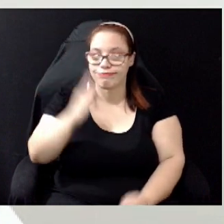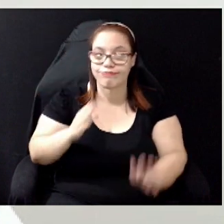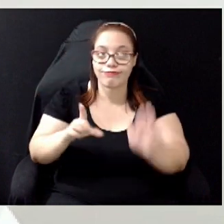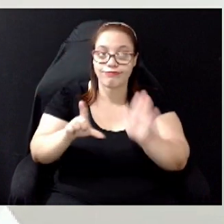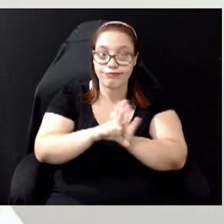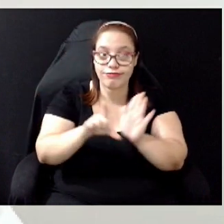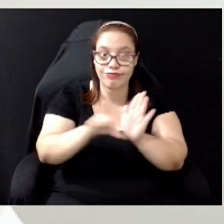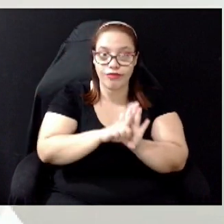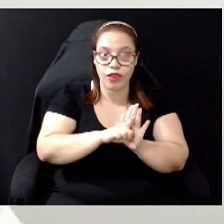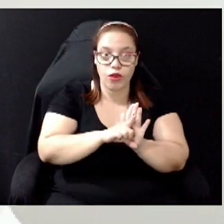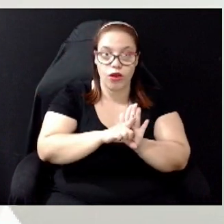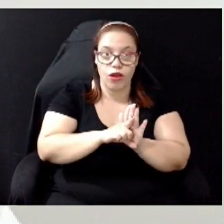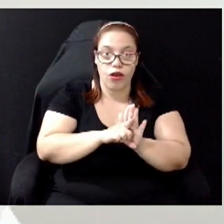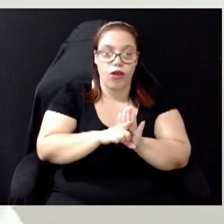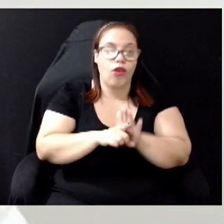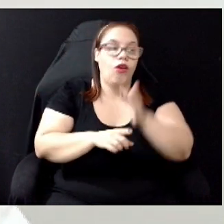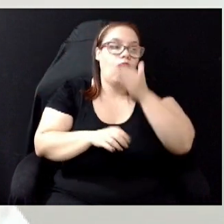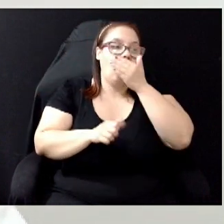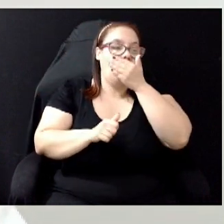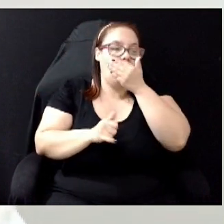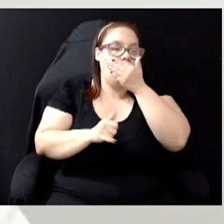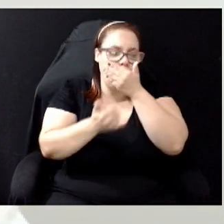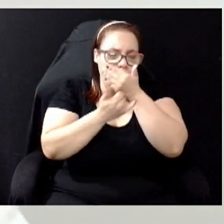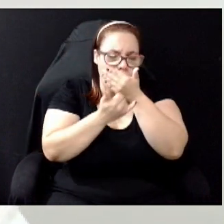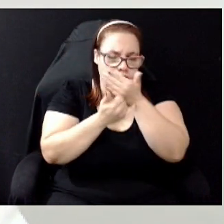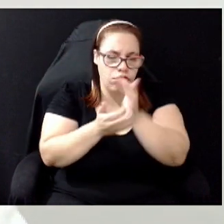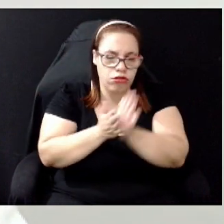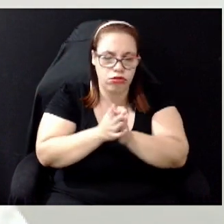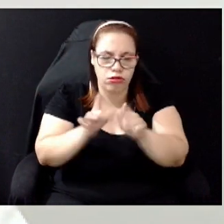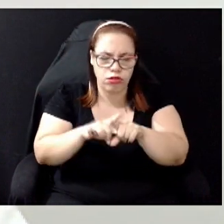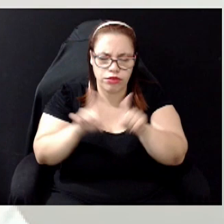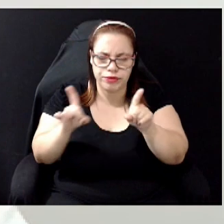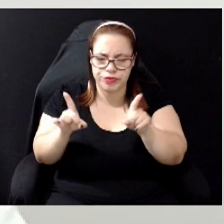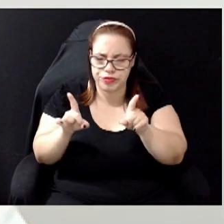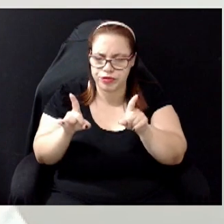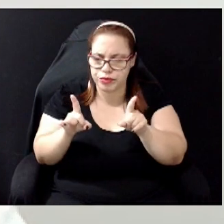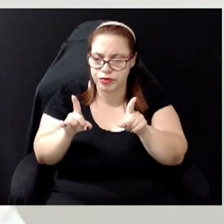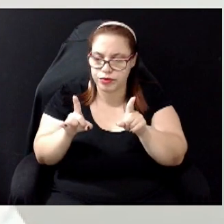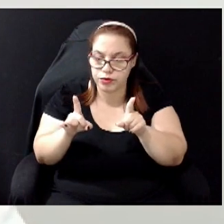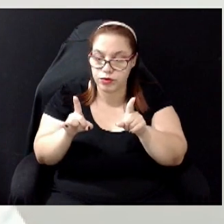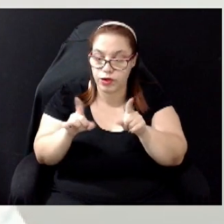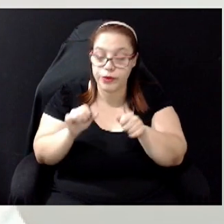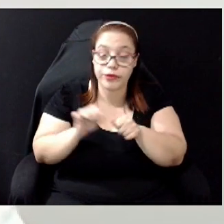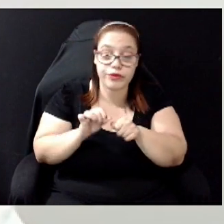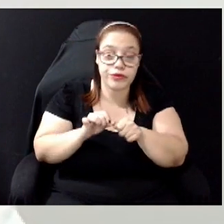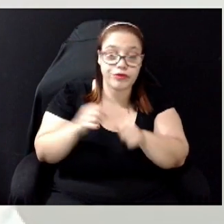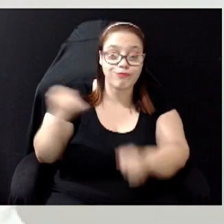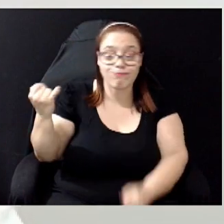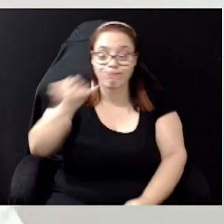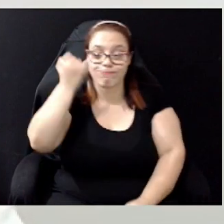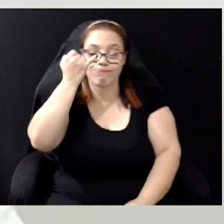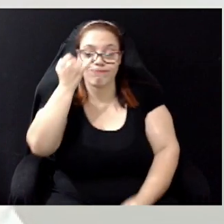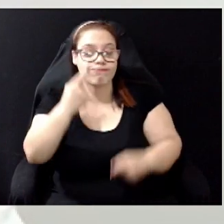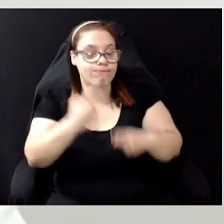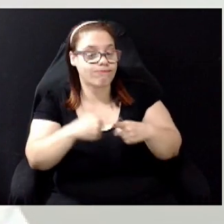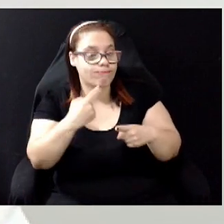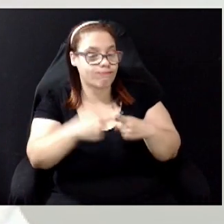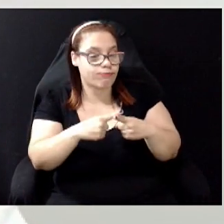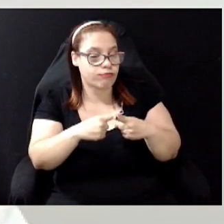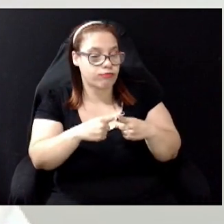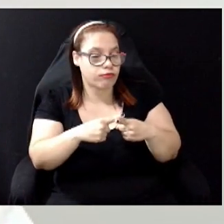a legislação para a aplicação desse modelo. Mas esse estudo que nós fazemos é muito importante,